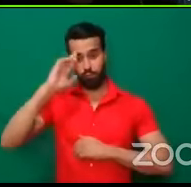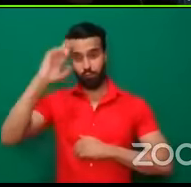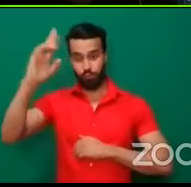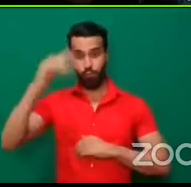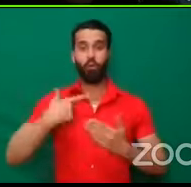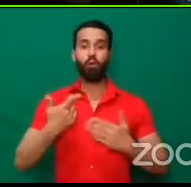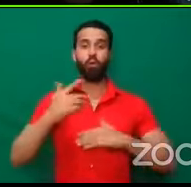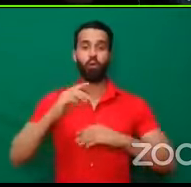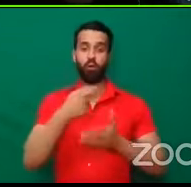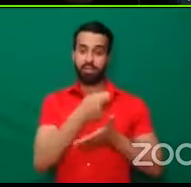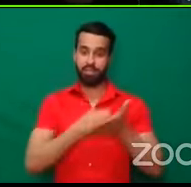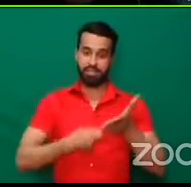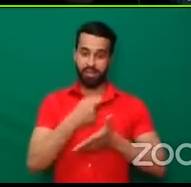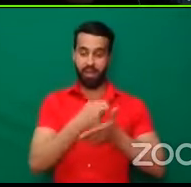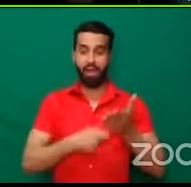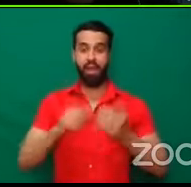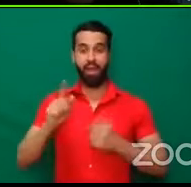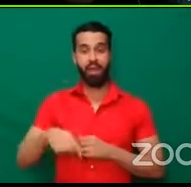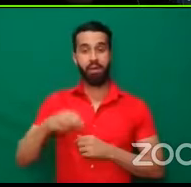Dia de Fúria.